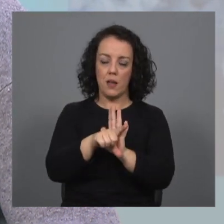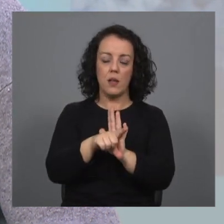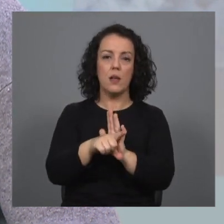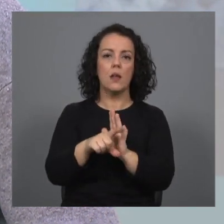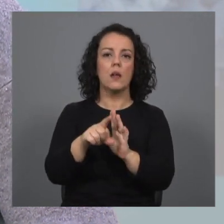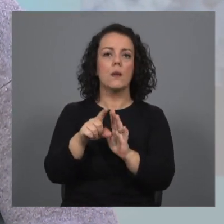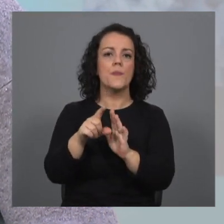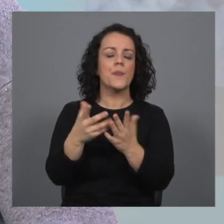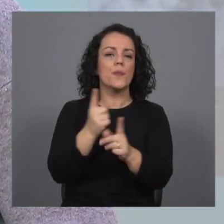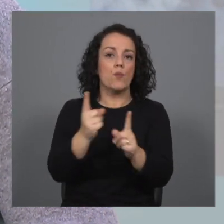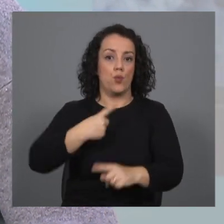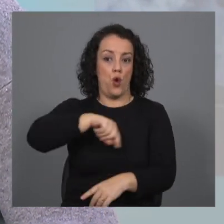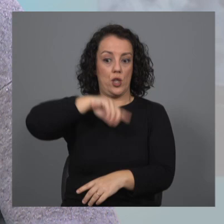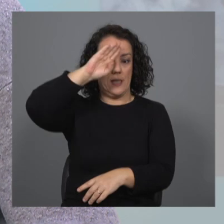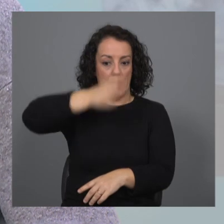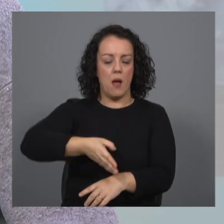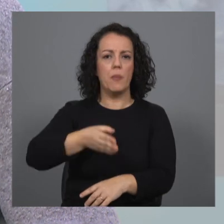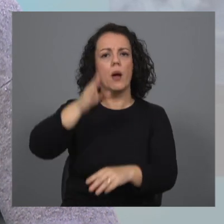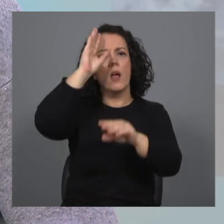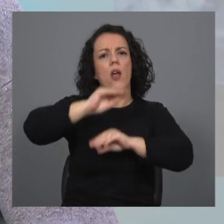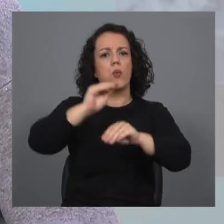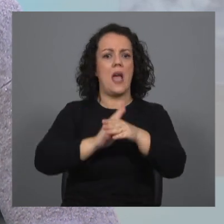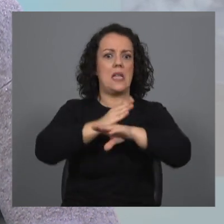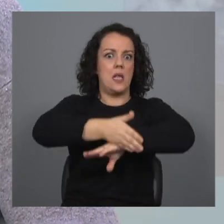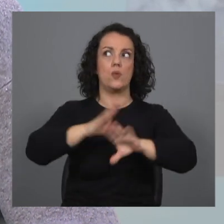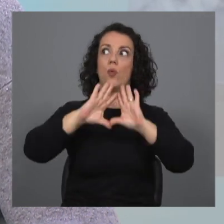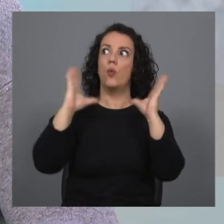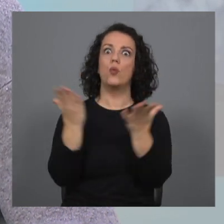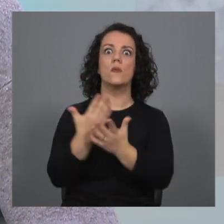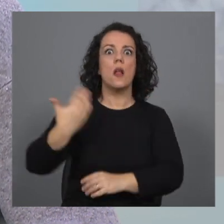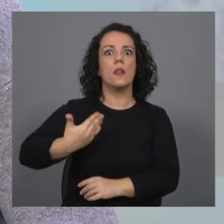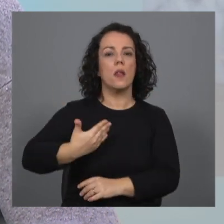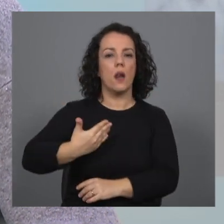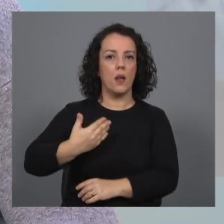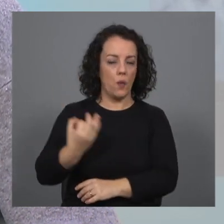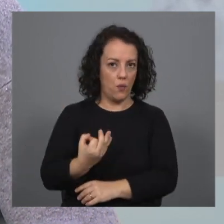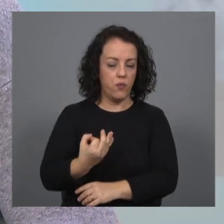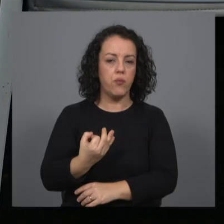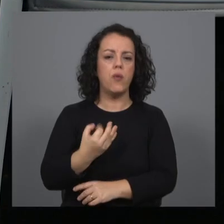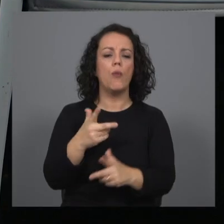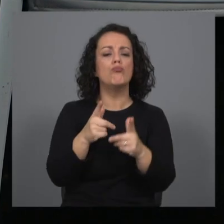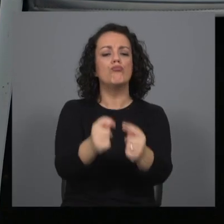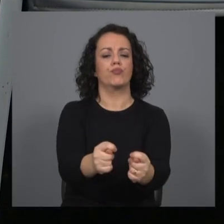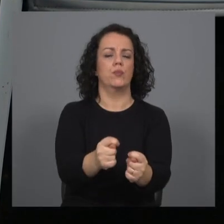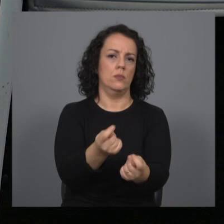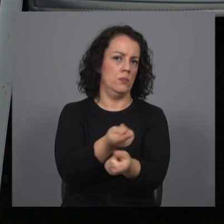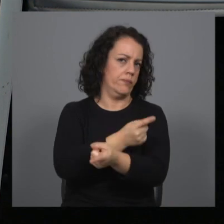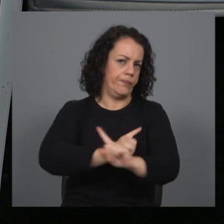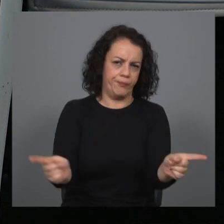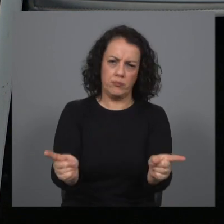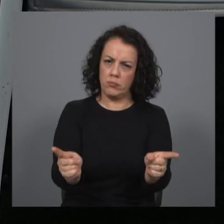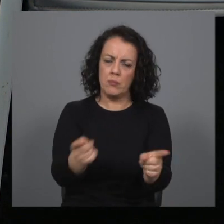que nós sabemos que o acesso à educação é um direito universal, não é? E que não pode ser recusado a nenhum